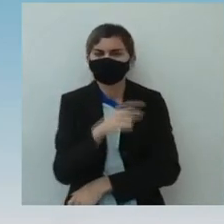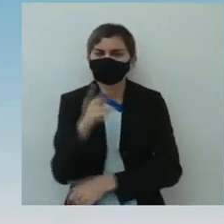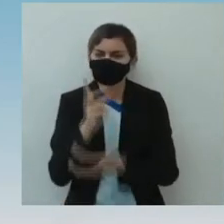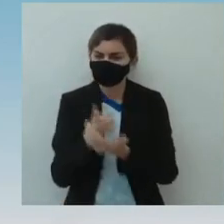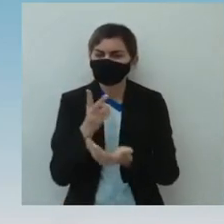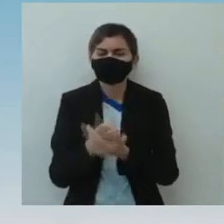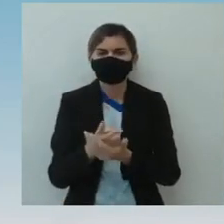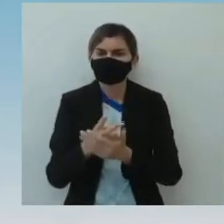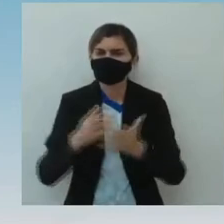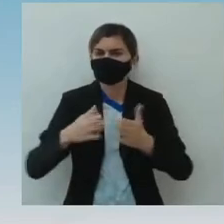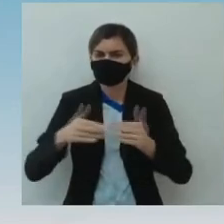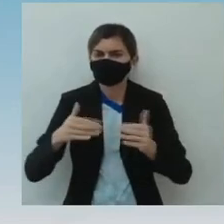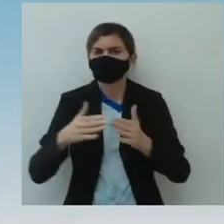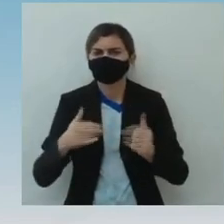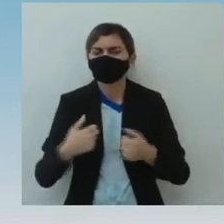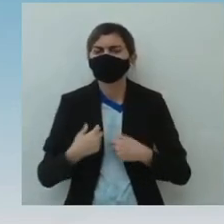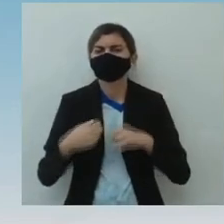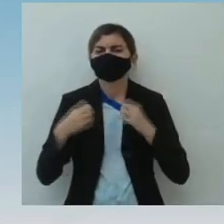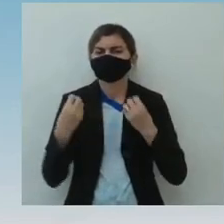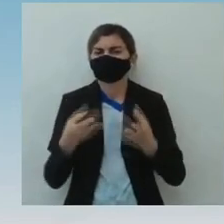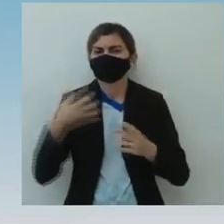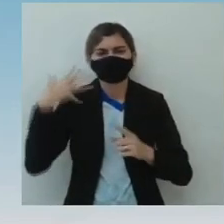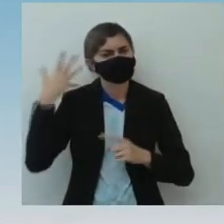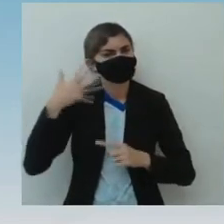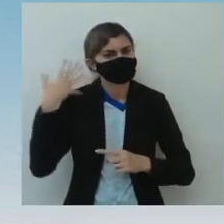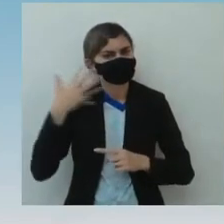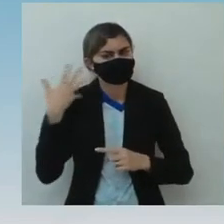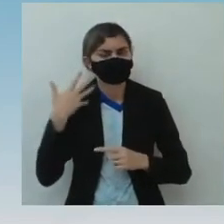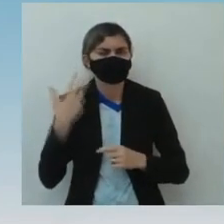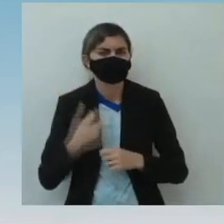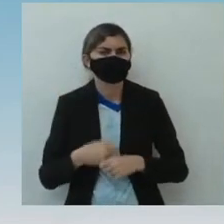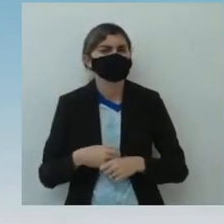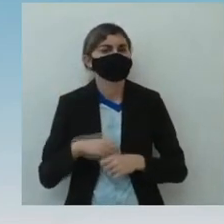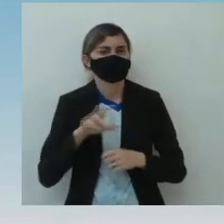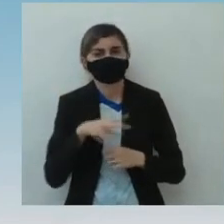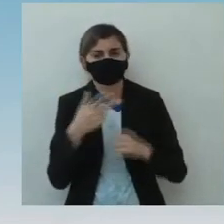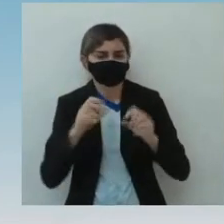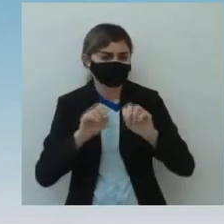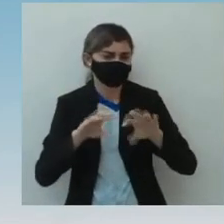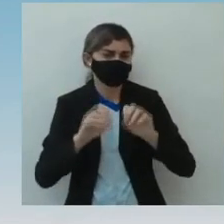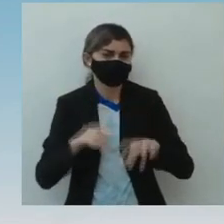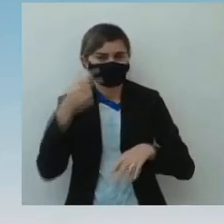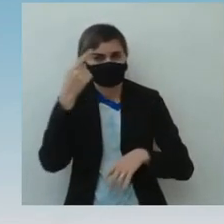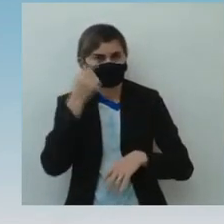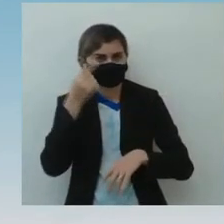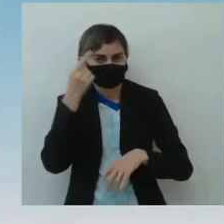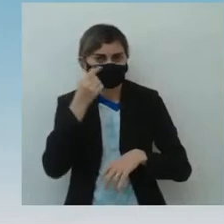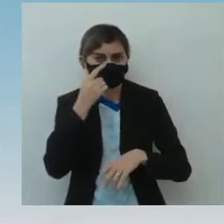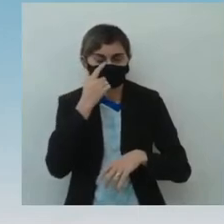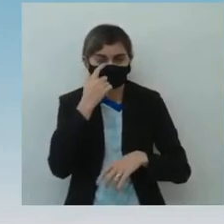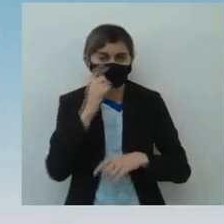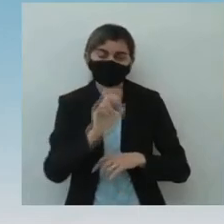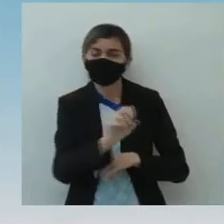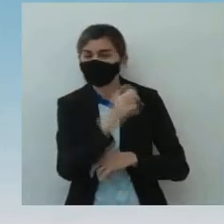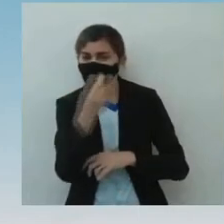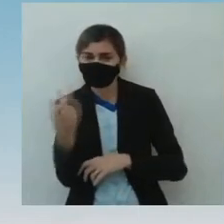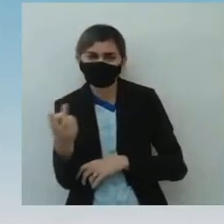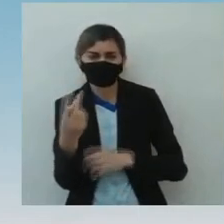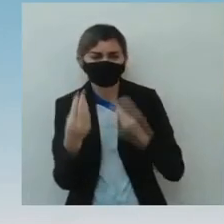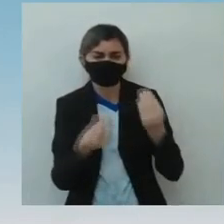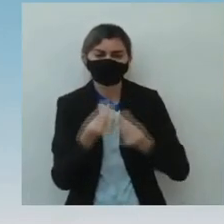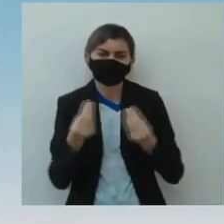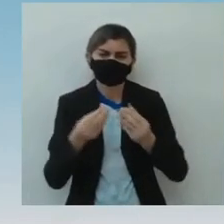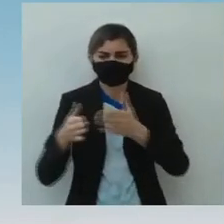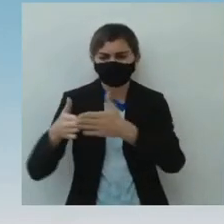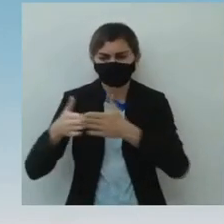sempre requisitados para dar discursos seja nas aulas acadêmicas ou na